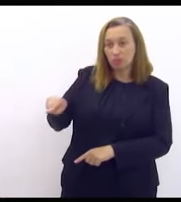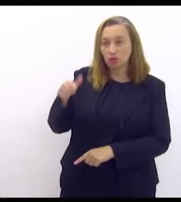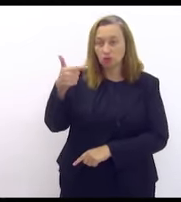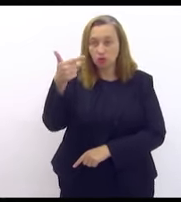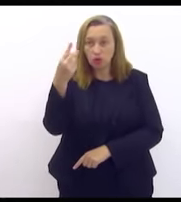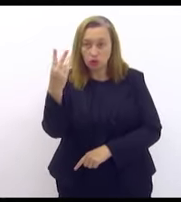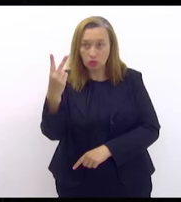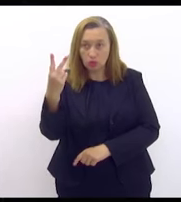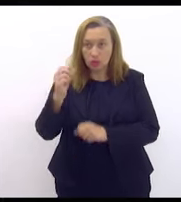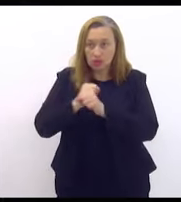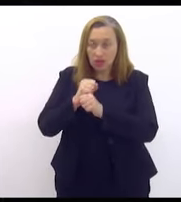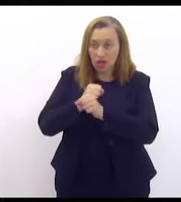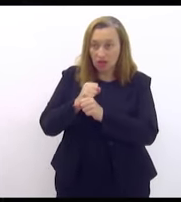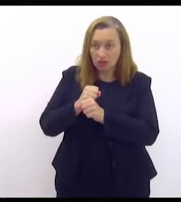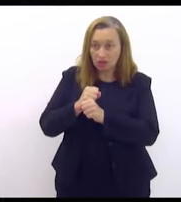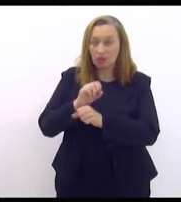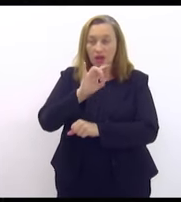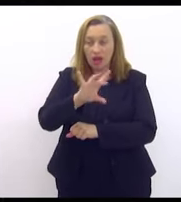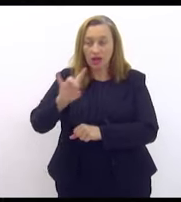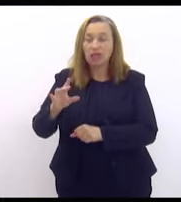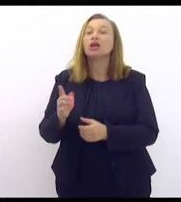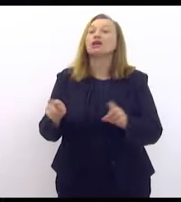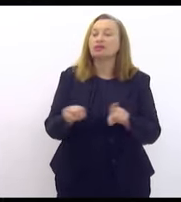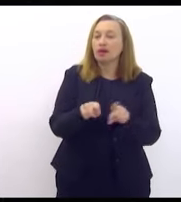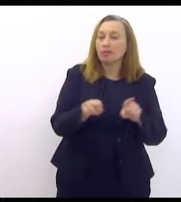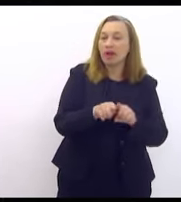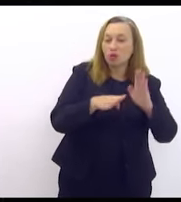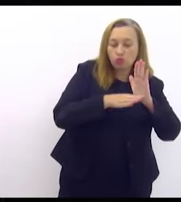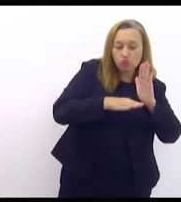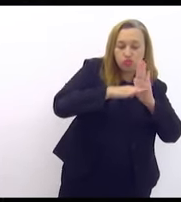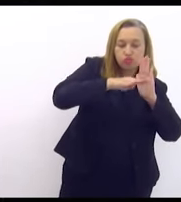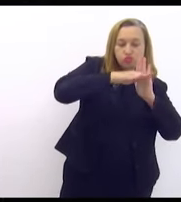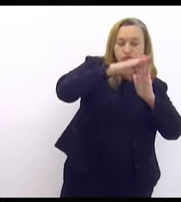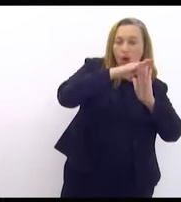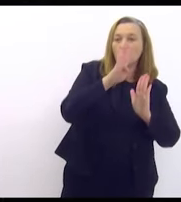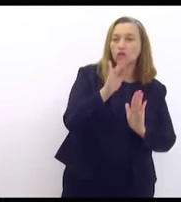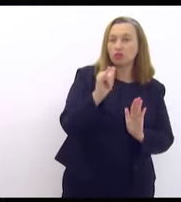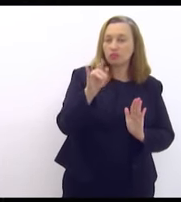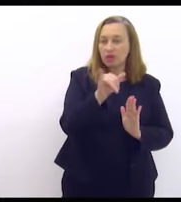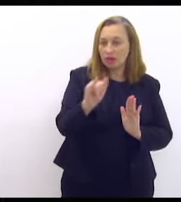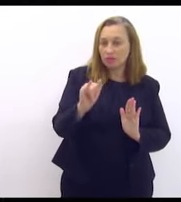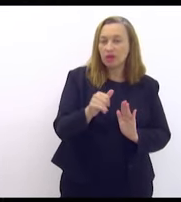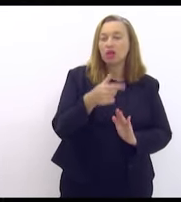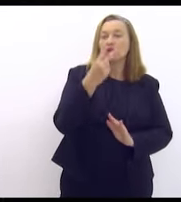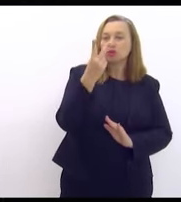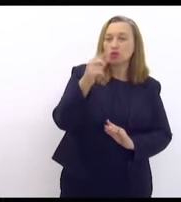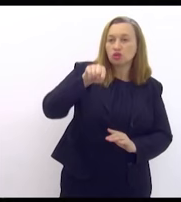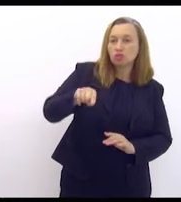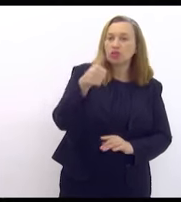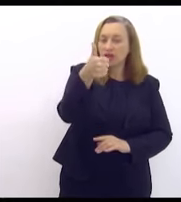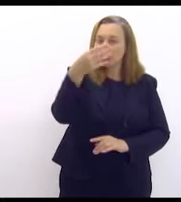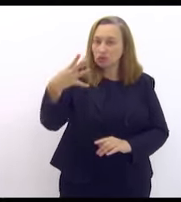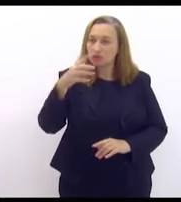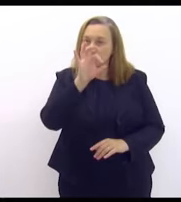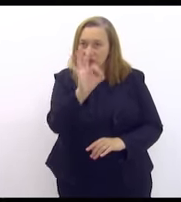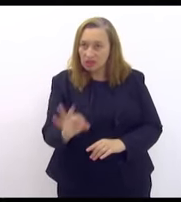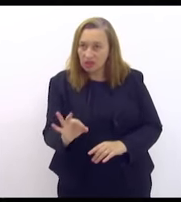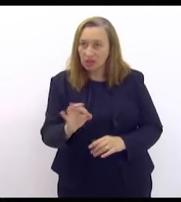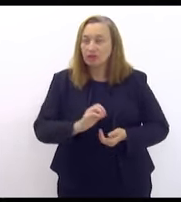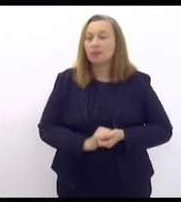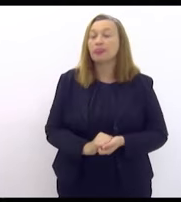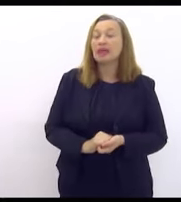ao ano, e o crescimento do PIB nacional, que em média é de 2,14%, talvez